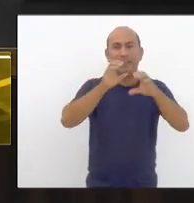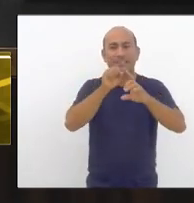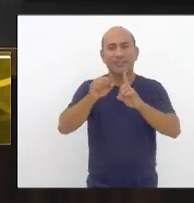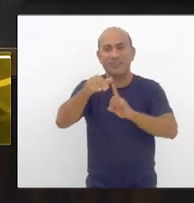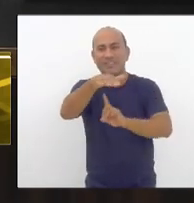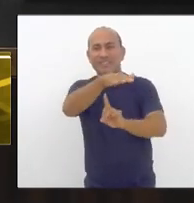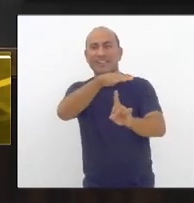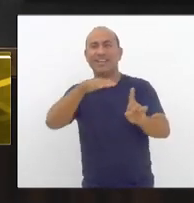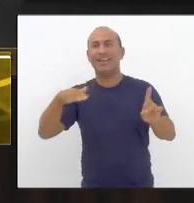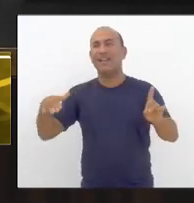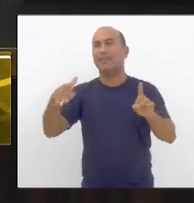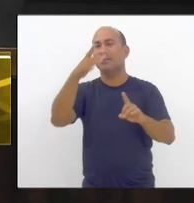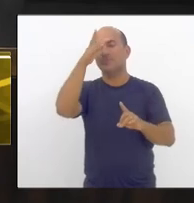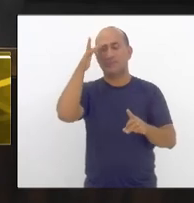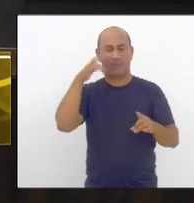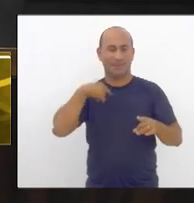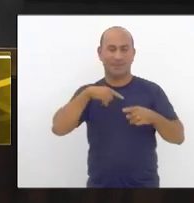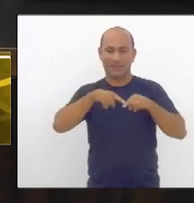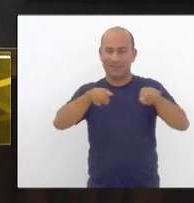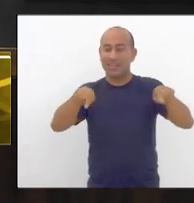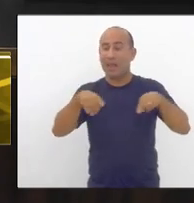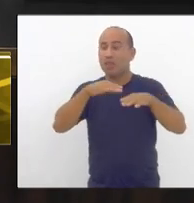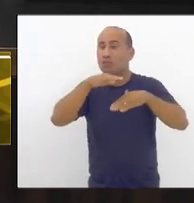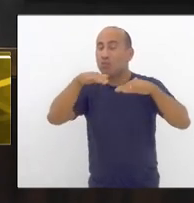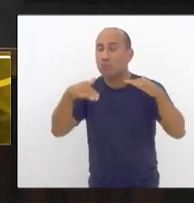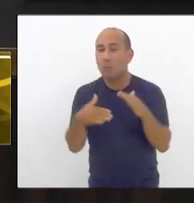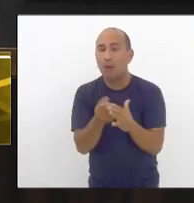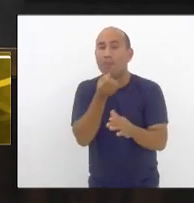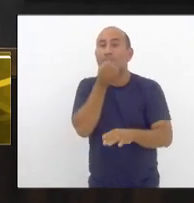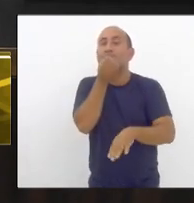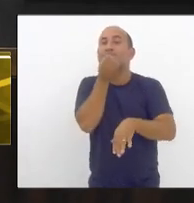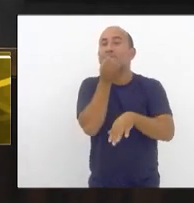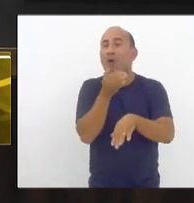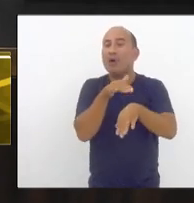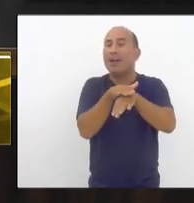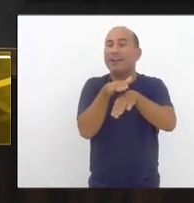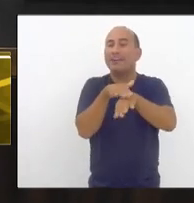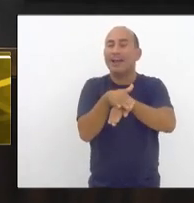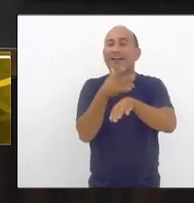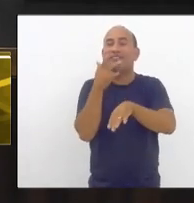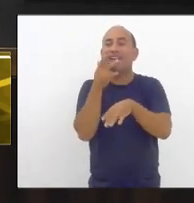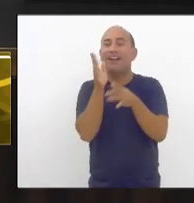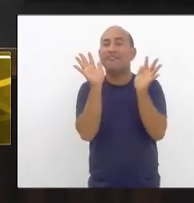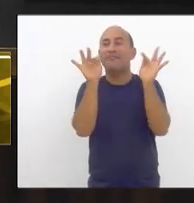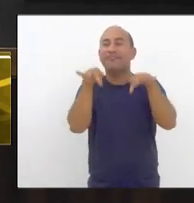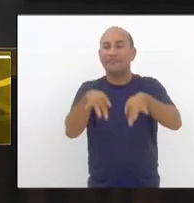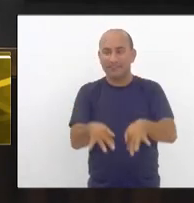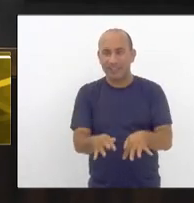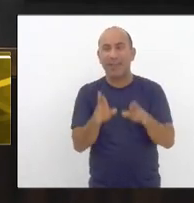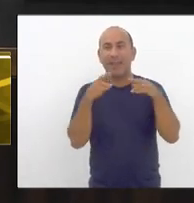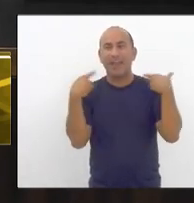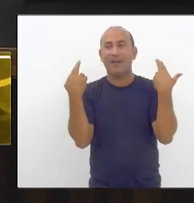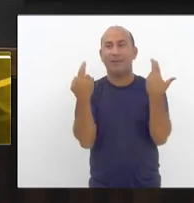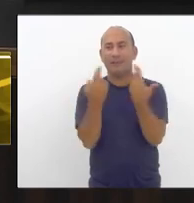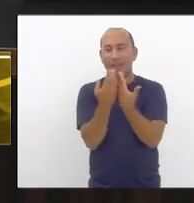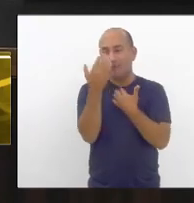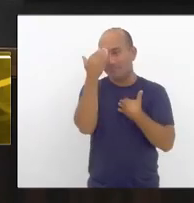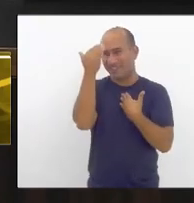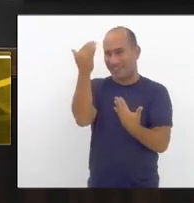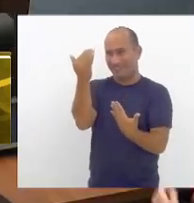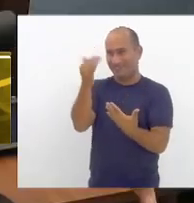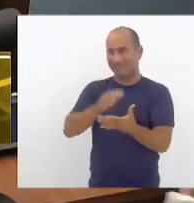assessores do meu gabinete Tenham todos uma boa noite declaro encerrada essa sessão muito